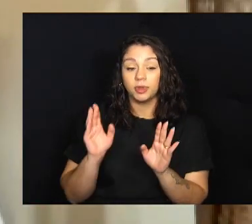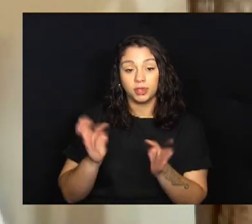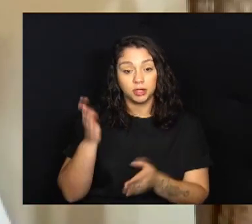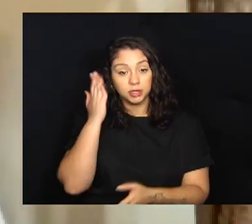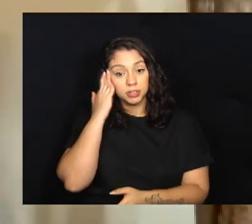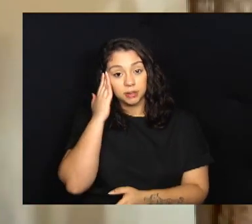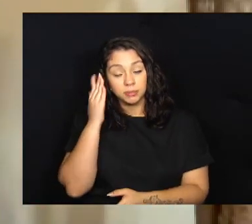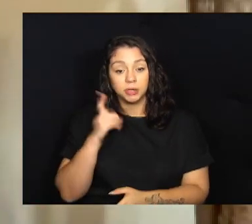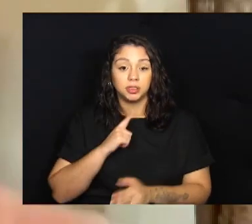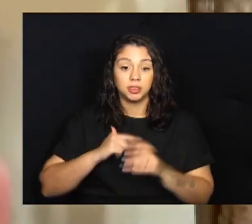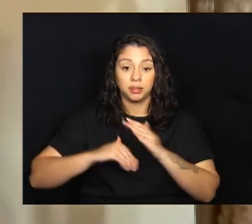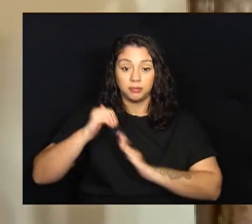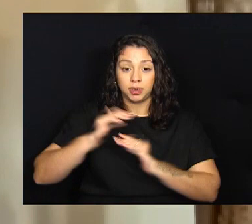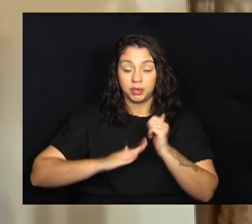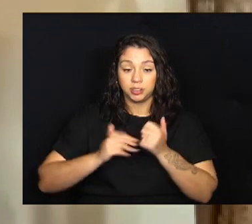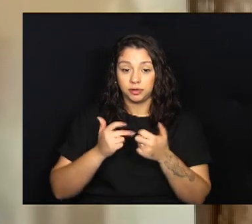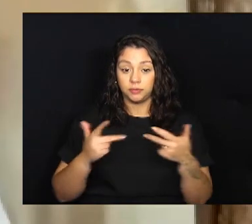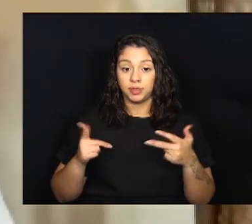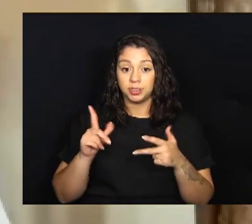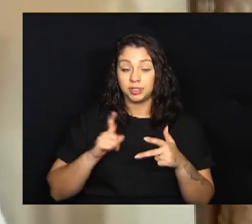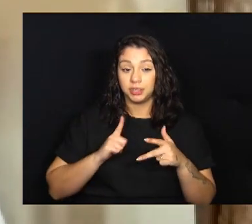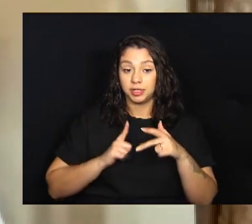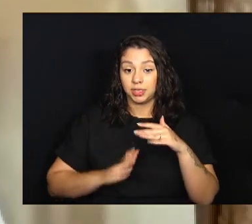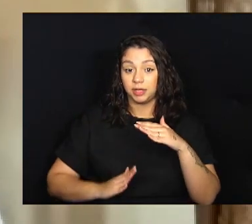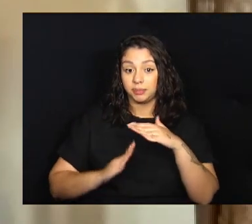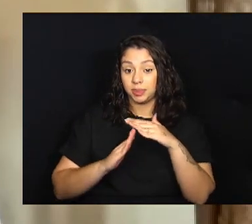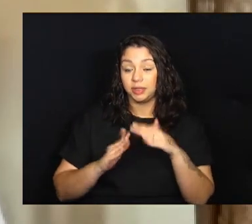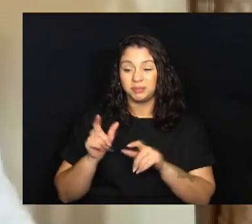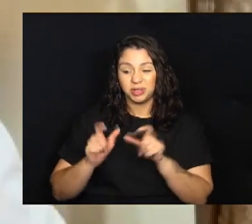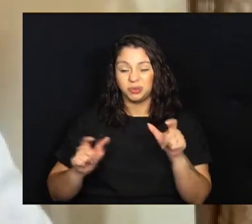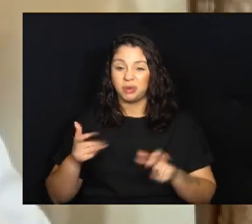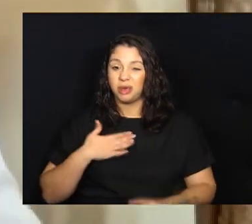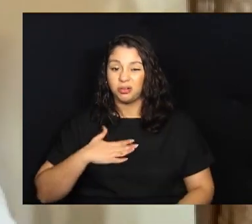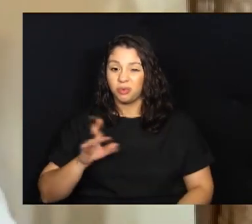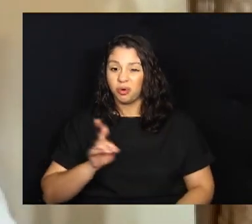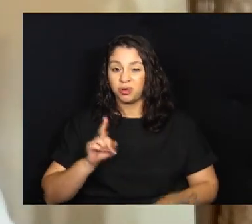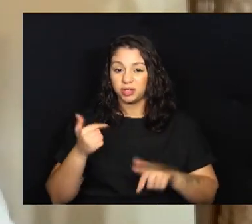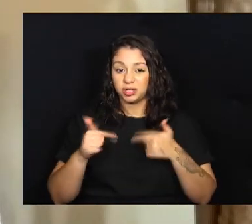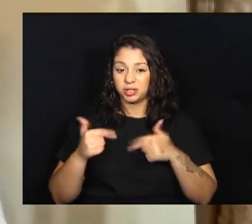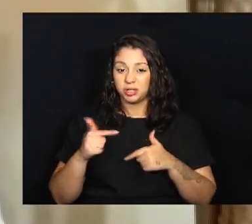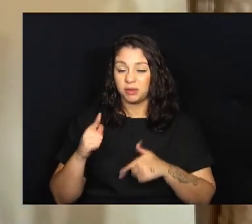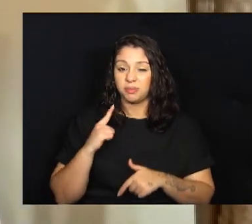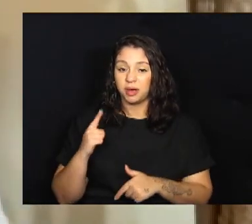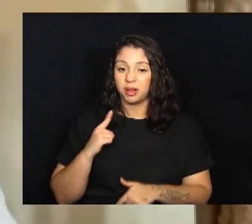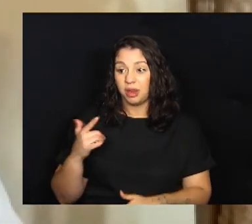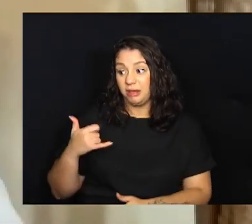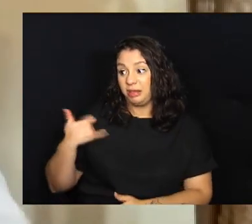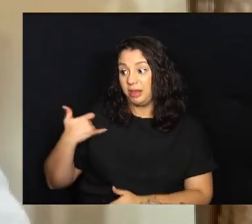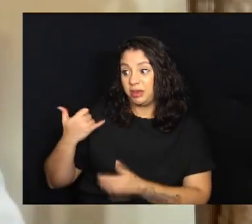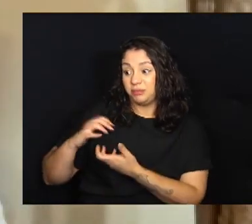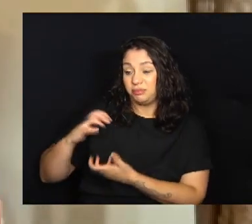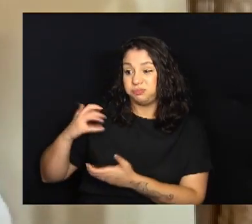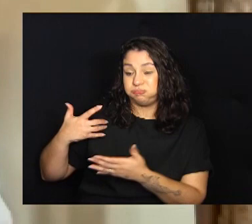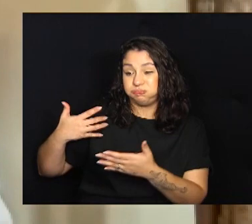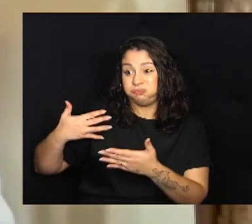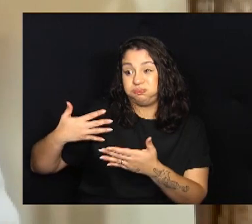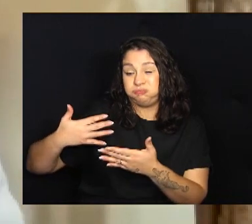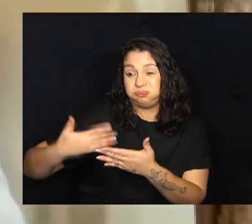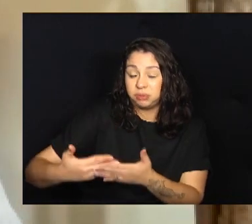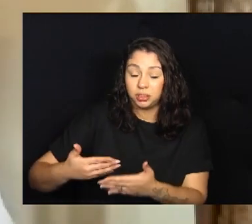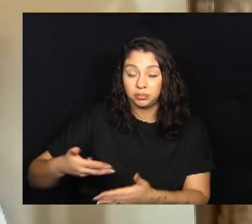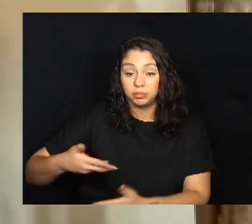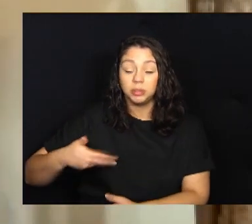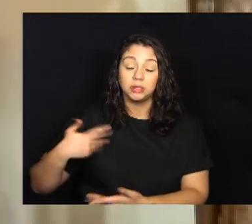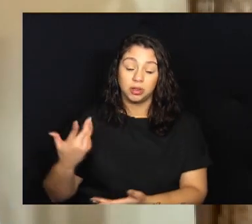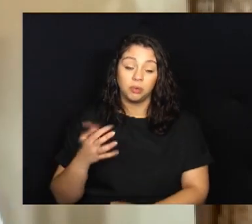jornada de atividade mais intensa limitada, ninguém gosta de trabalhar até a terceira idade de forma acelerada, então a renda extra acaba